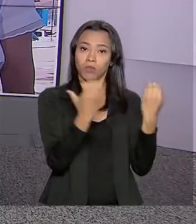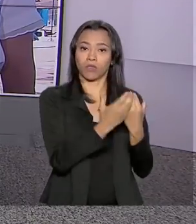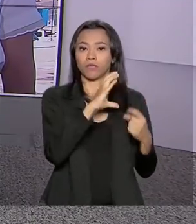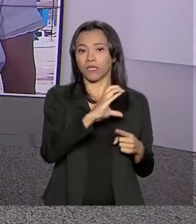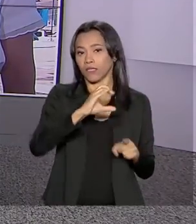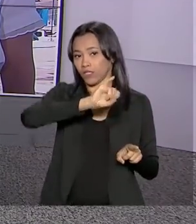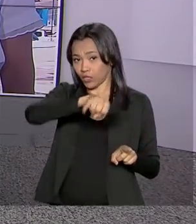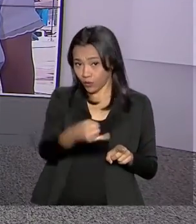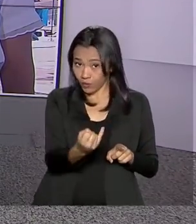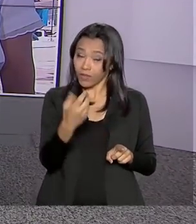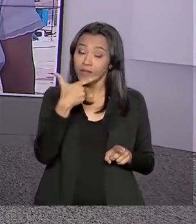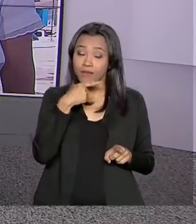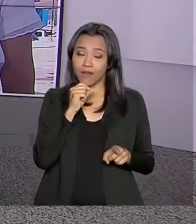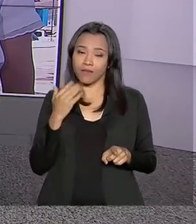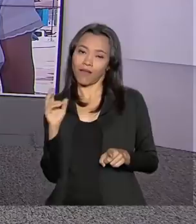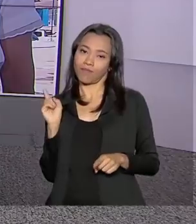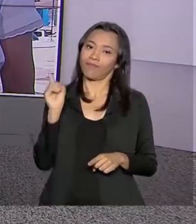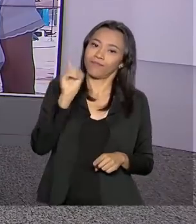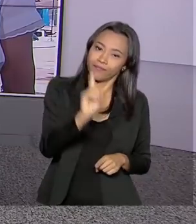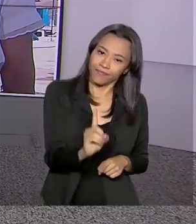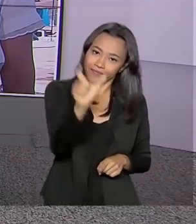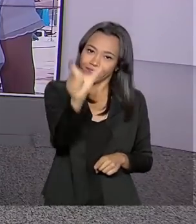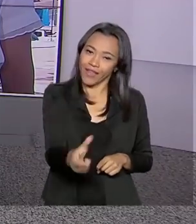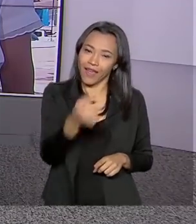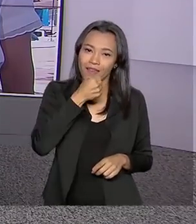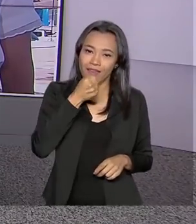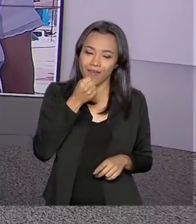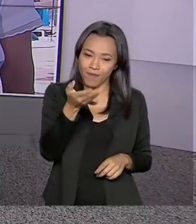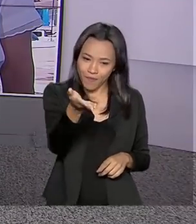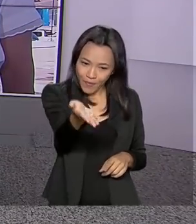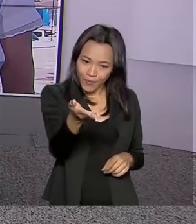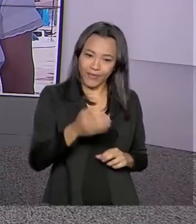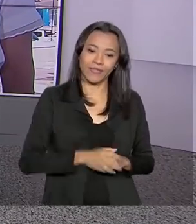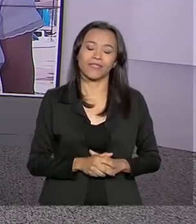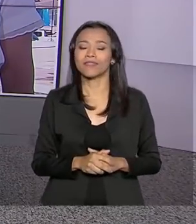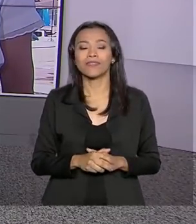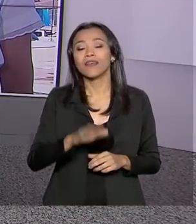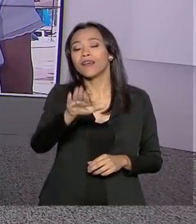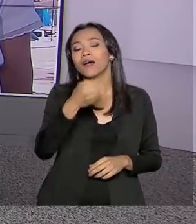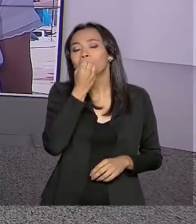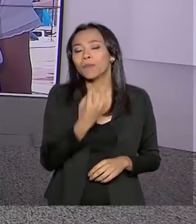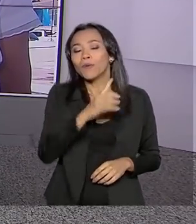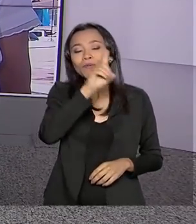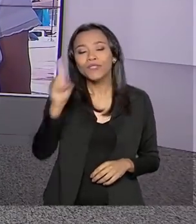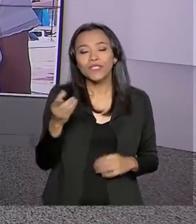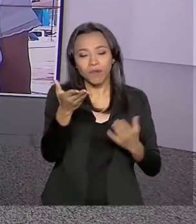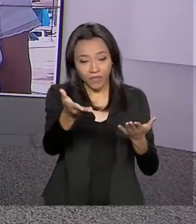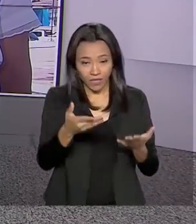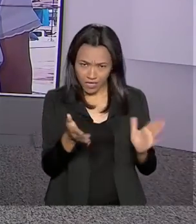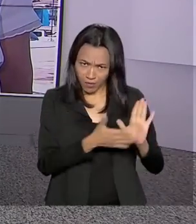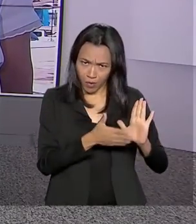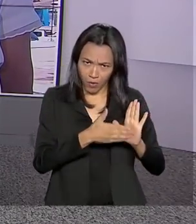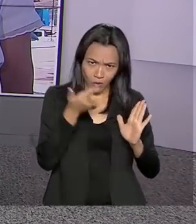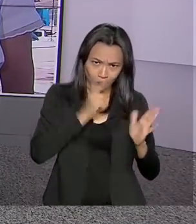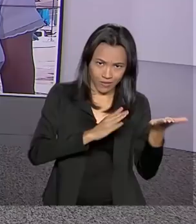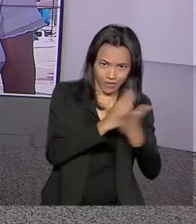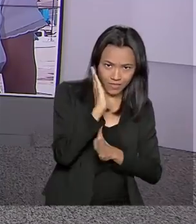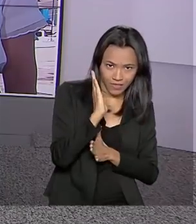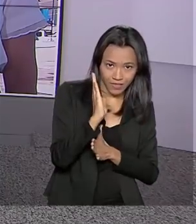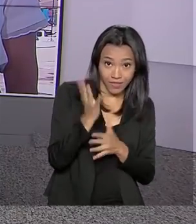quem acompanha lá é a repórter Selma Dias, a nossa setorista de Congresso. Selma, bom dia para você. Será que essa proposta avança